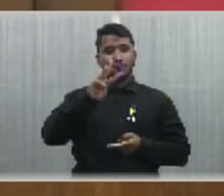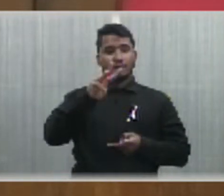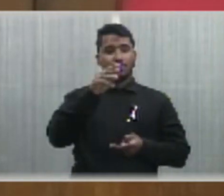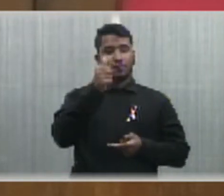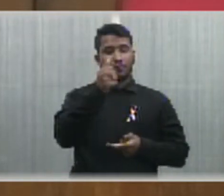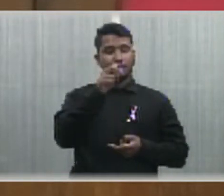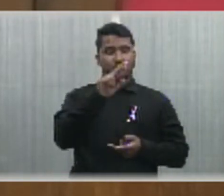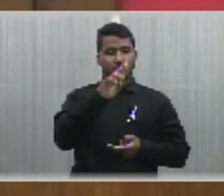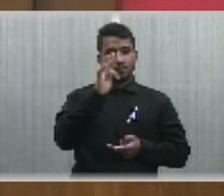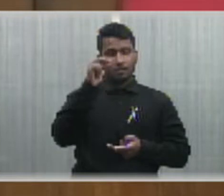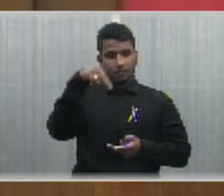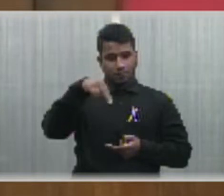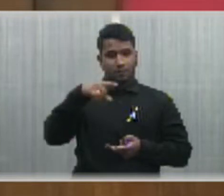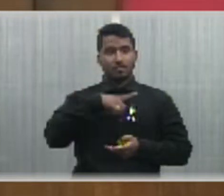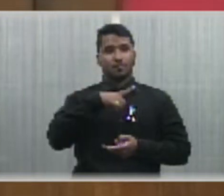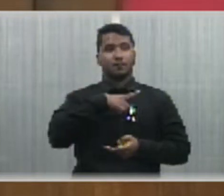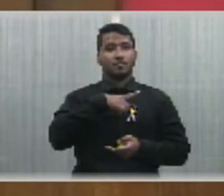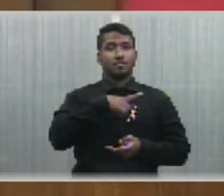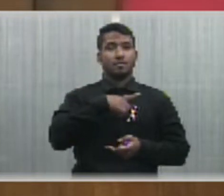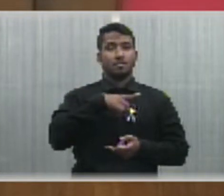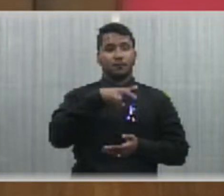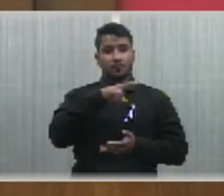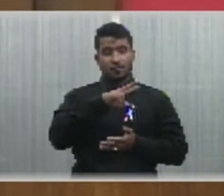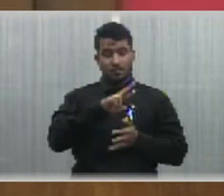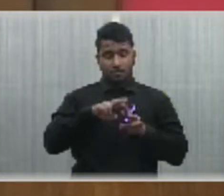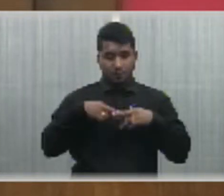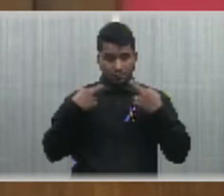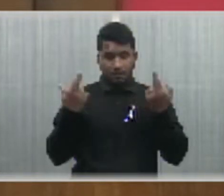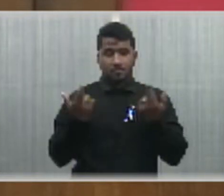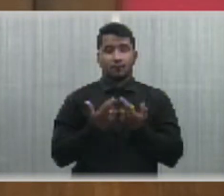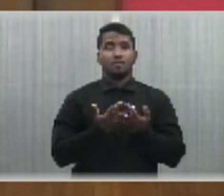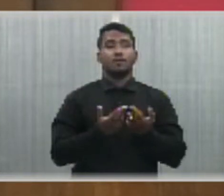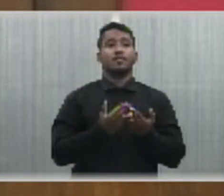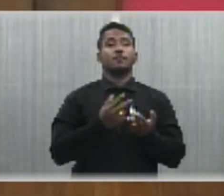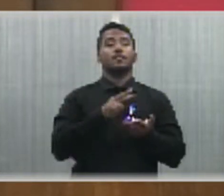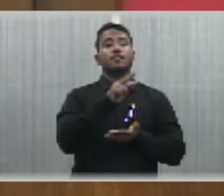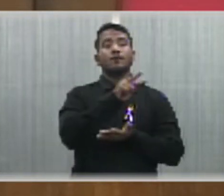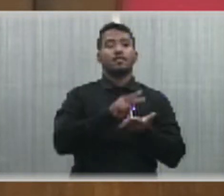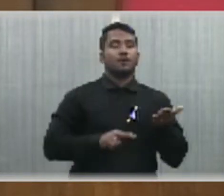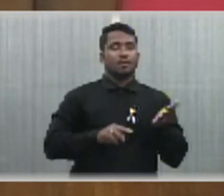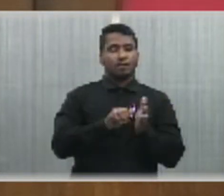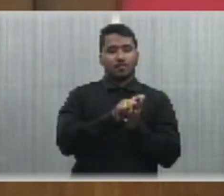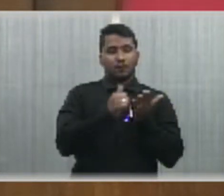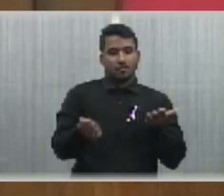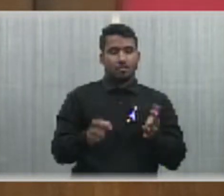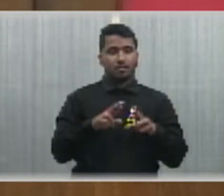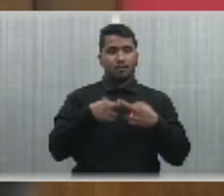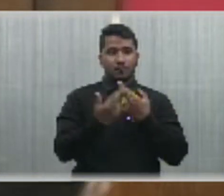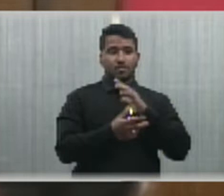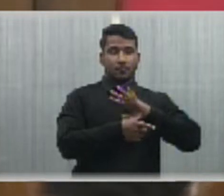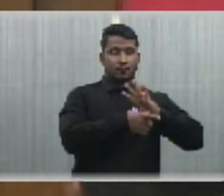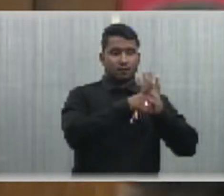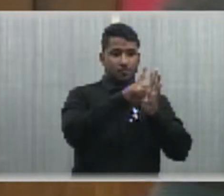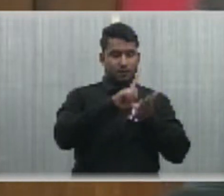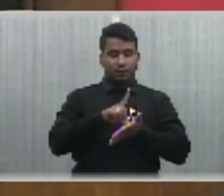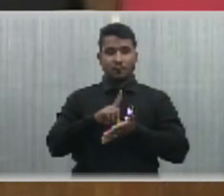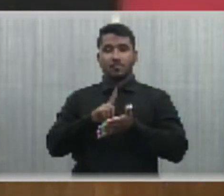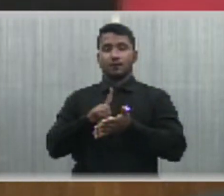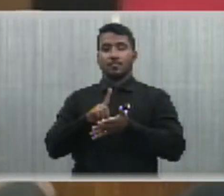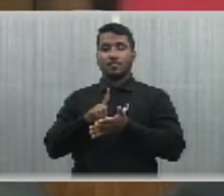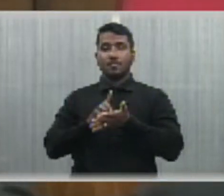Lacerda, pequeno expediente. Constou a leitura da ata da sessão anterior, que